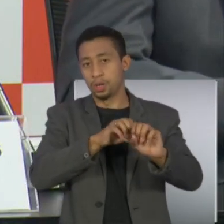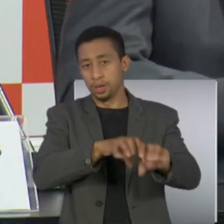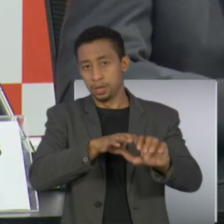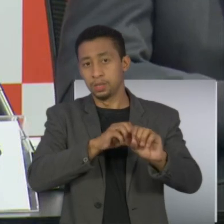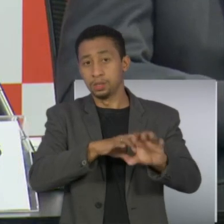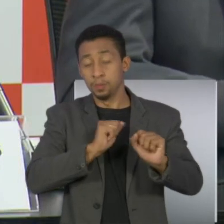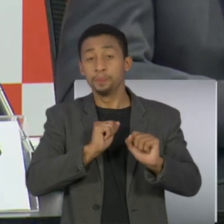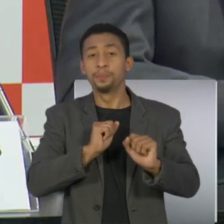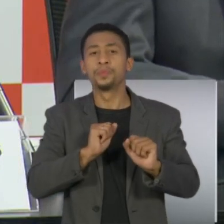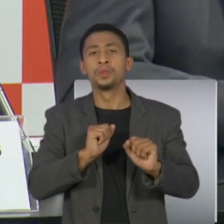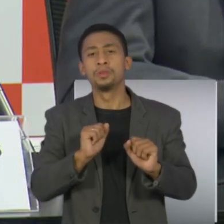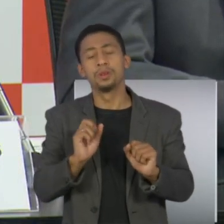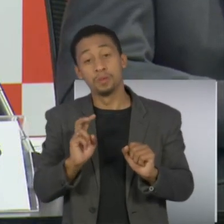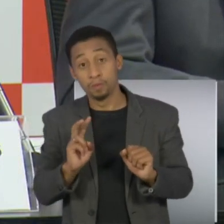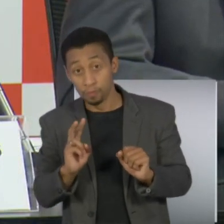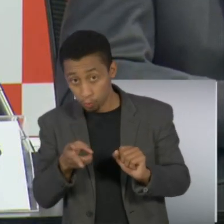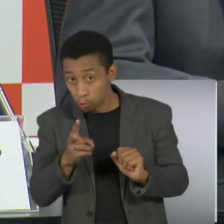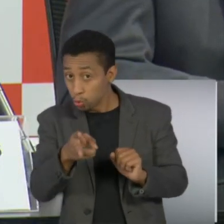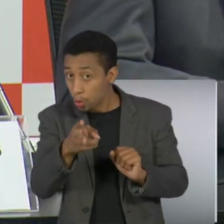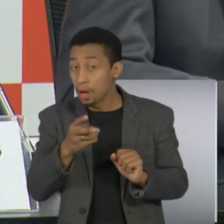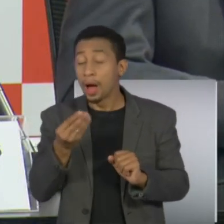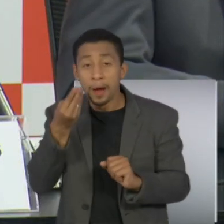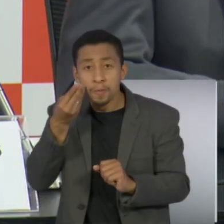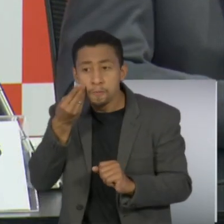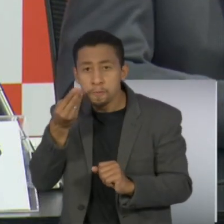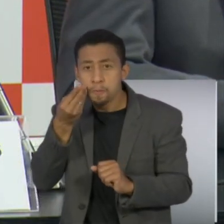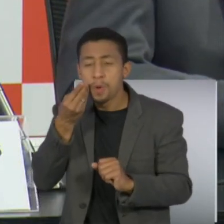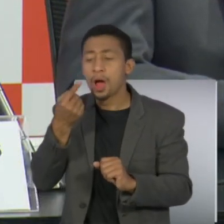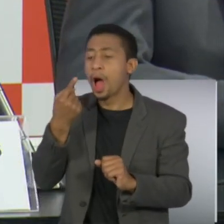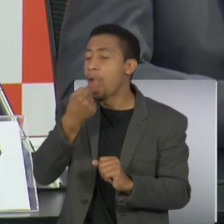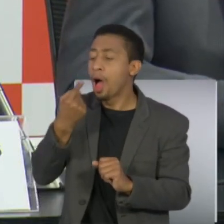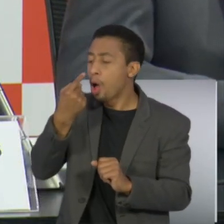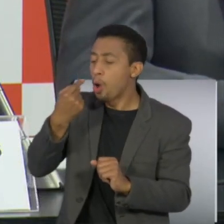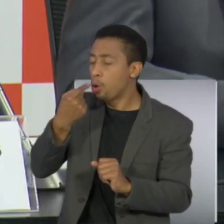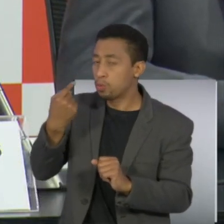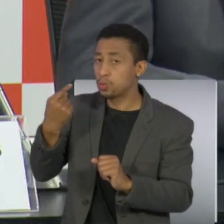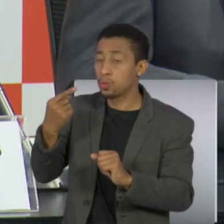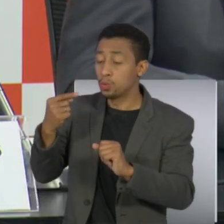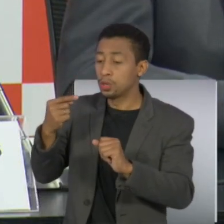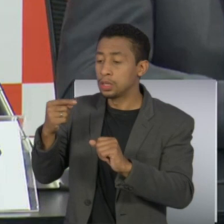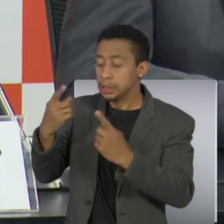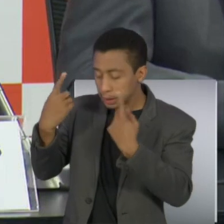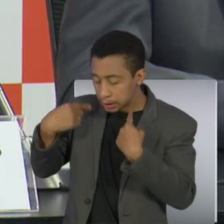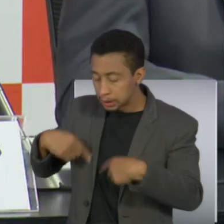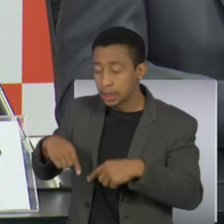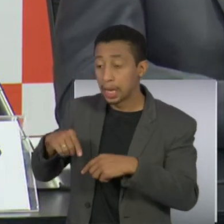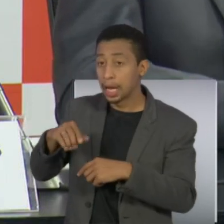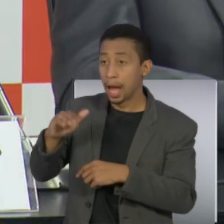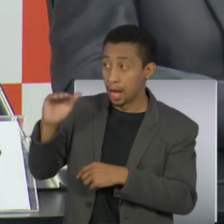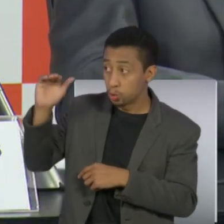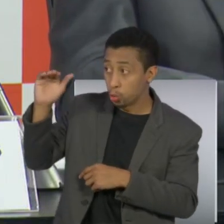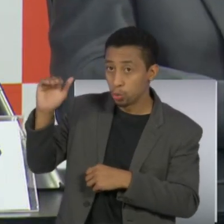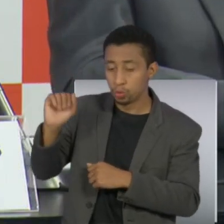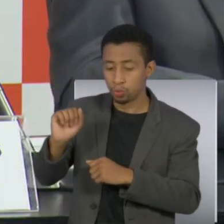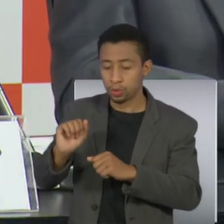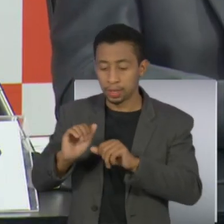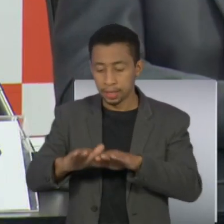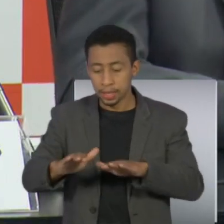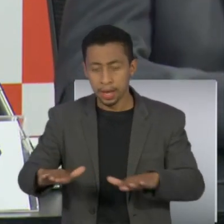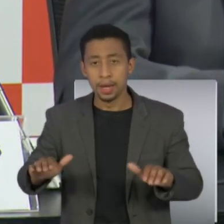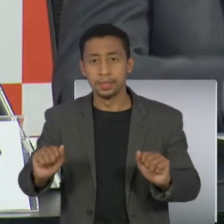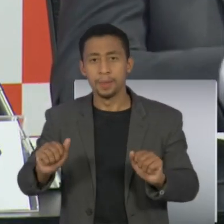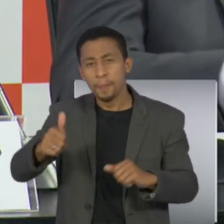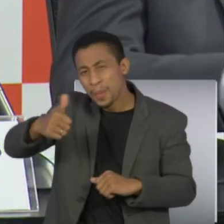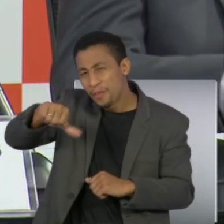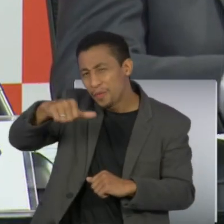continuar a realizar os inquéritos tanto de adulto quanto de crianças para poder avaliar